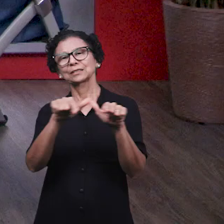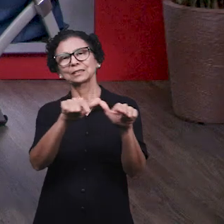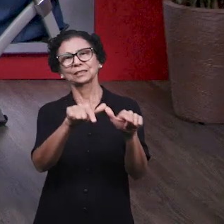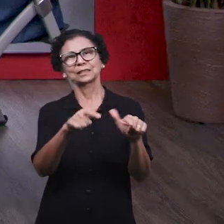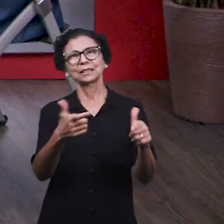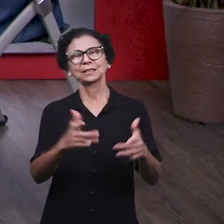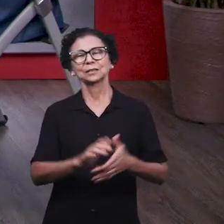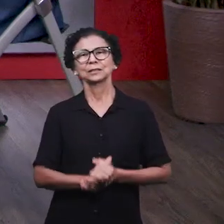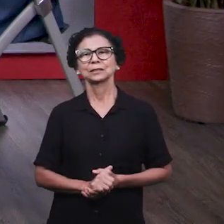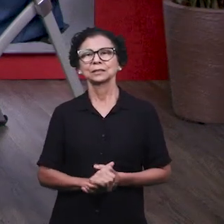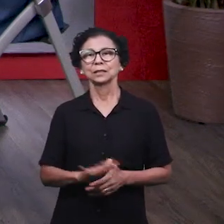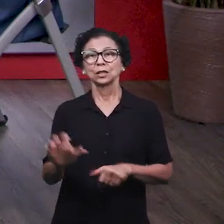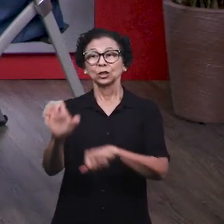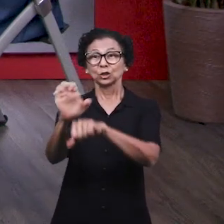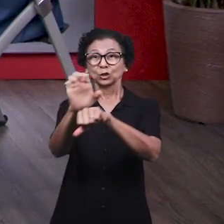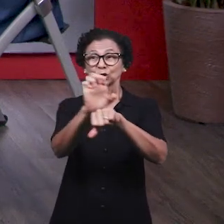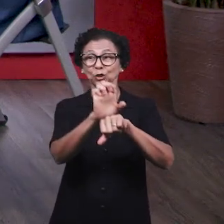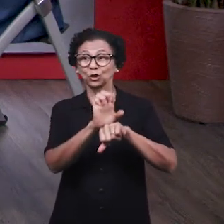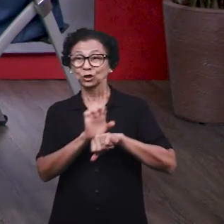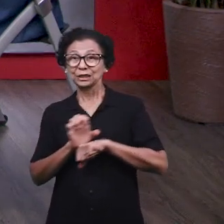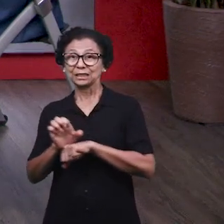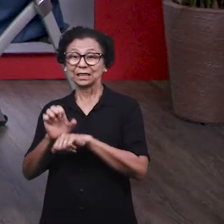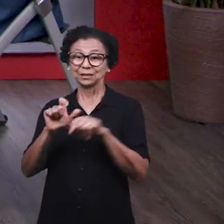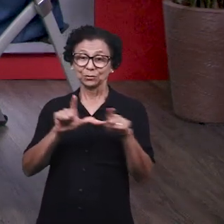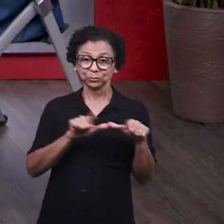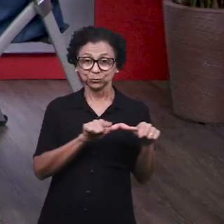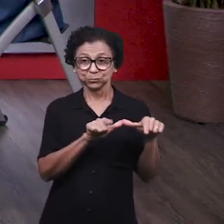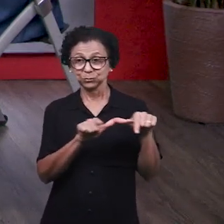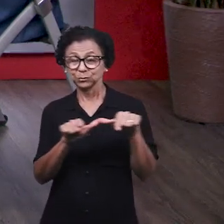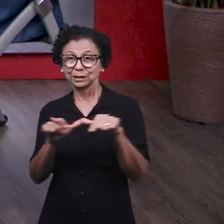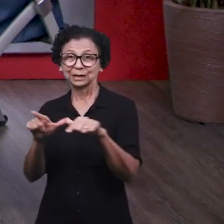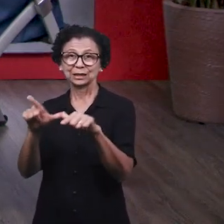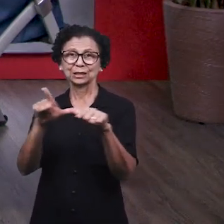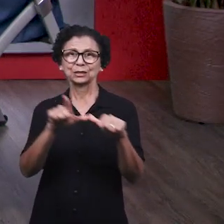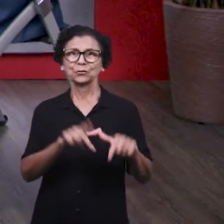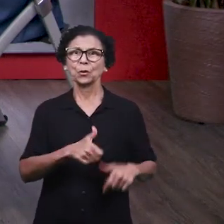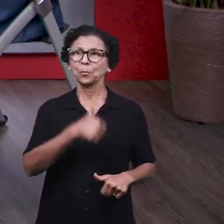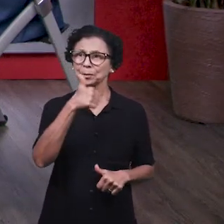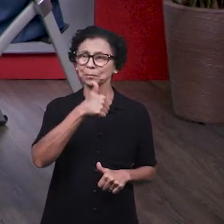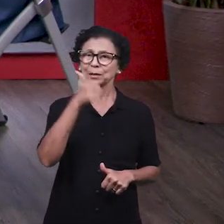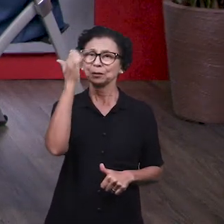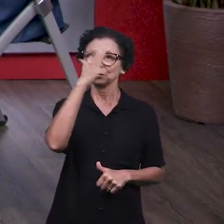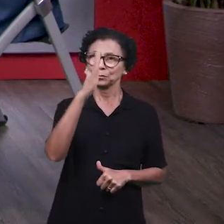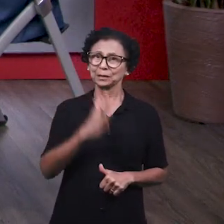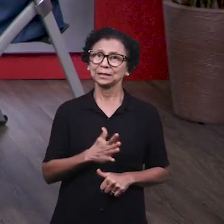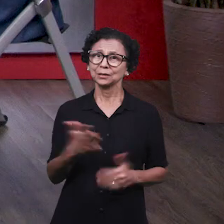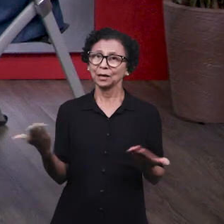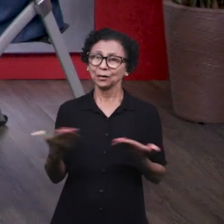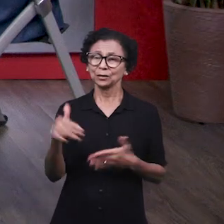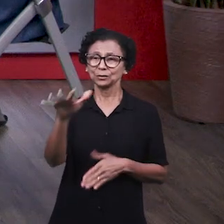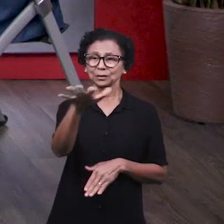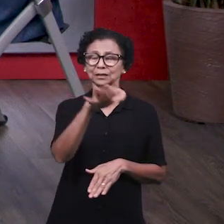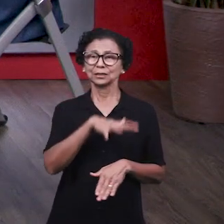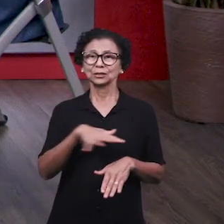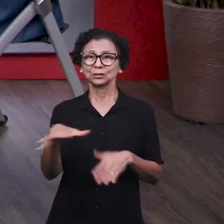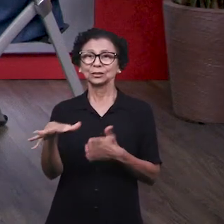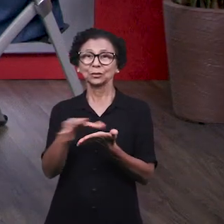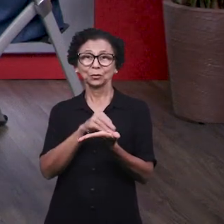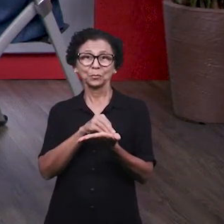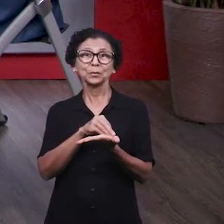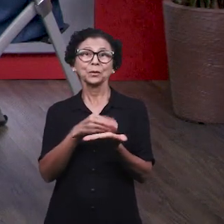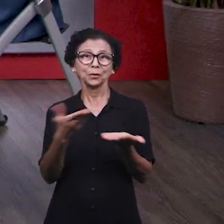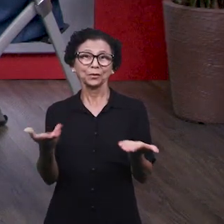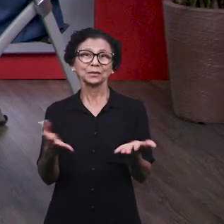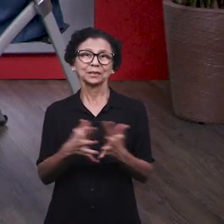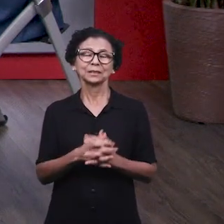estado inteiro. Uma atitude pioneira, né, diga-se de Não passagem. existe no Brasil, mas tem sido copiado e eu achei muito bom, Muito muito, interessante. e